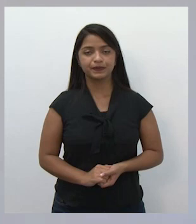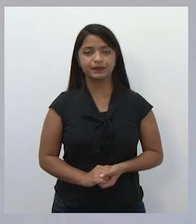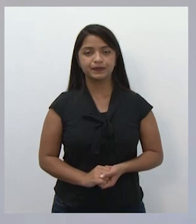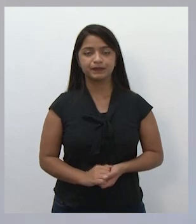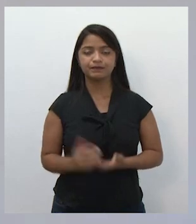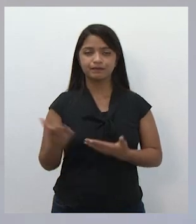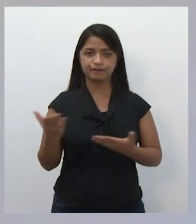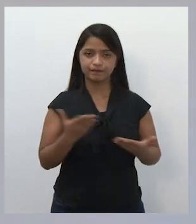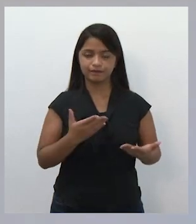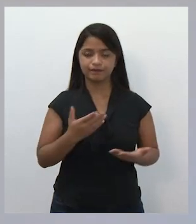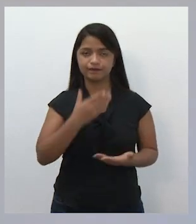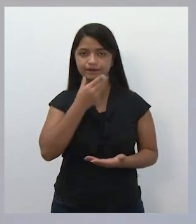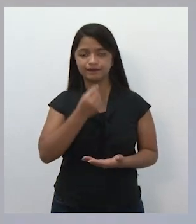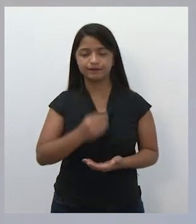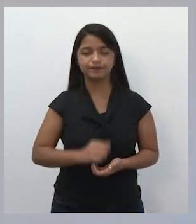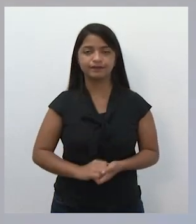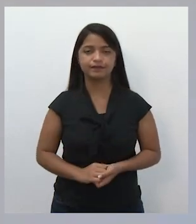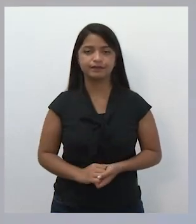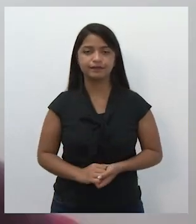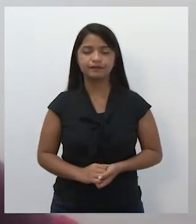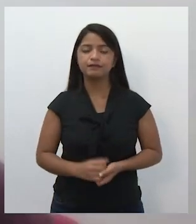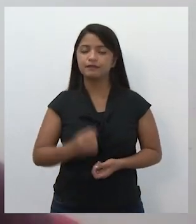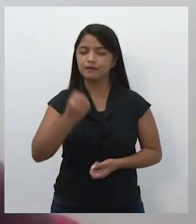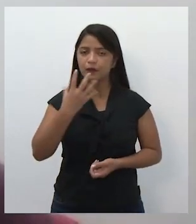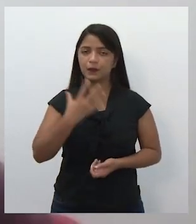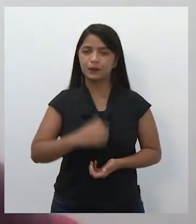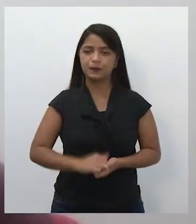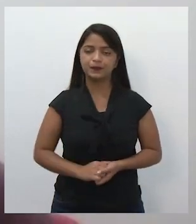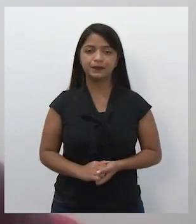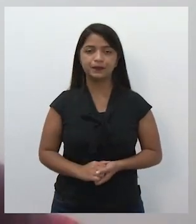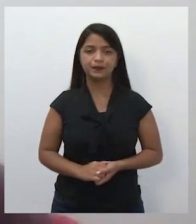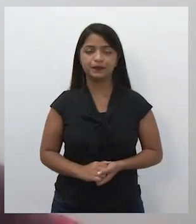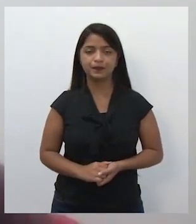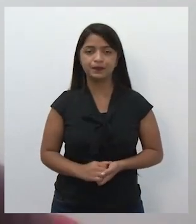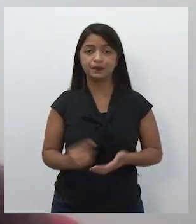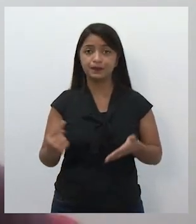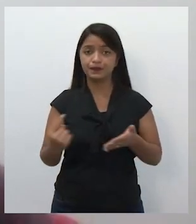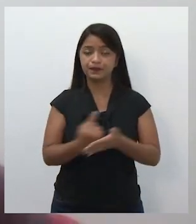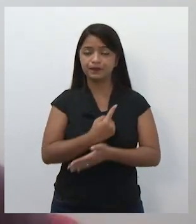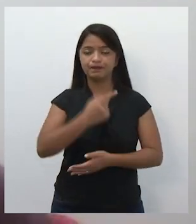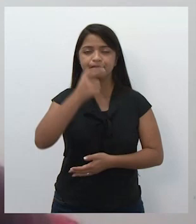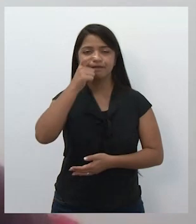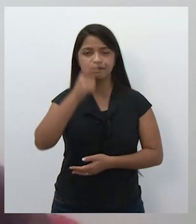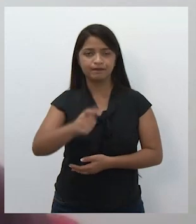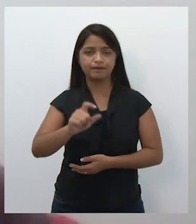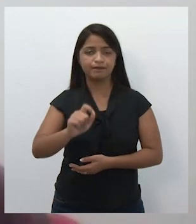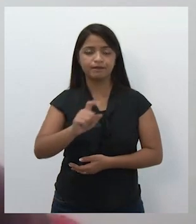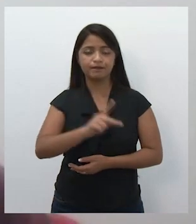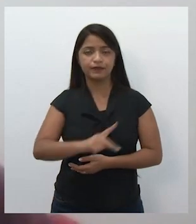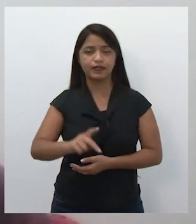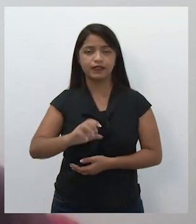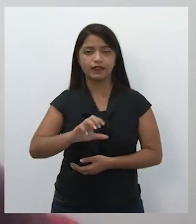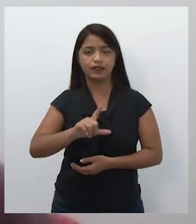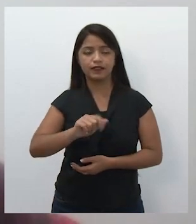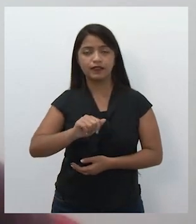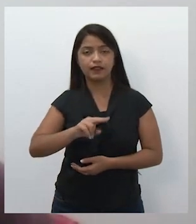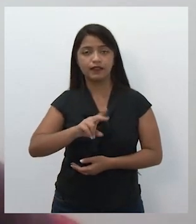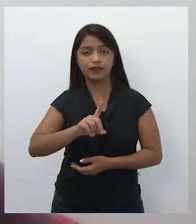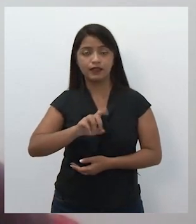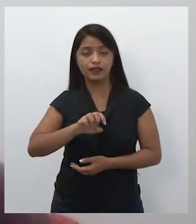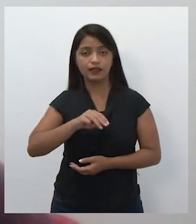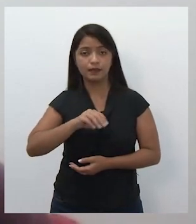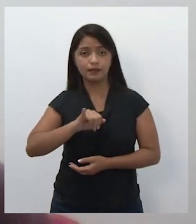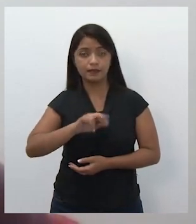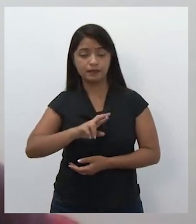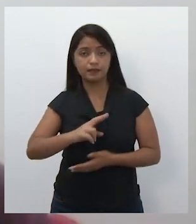Passa a palavra, Marcos. Muito bom, Evânia. Tem uma pergunta também muito interessante, acho que o professor Claudemir, ele pergunta o seguinte, esse